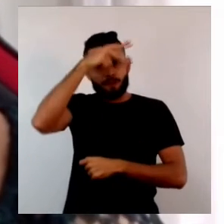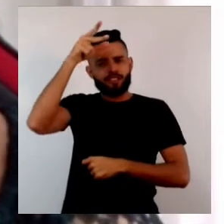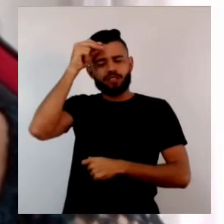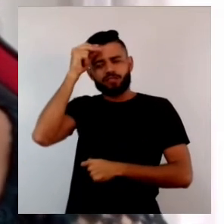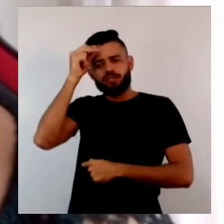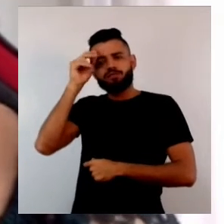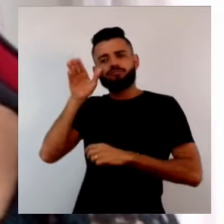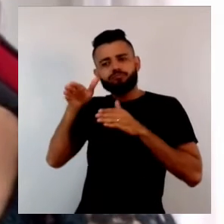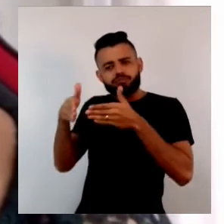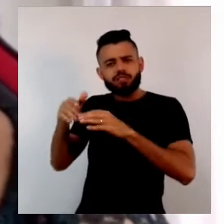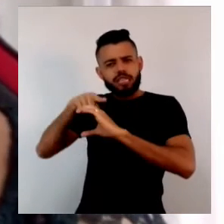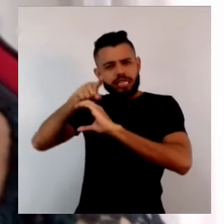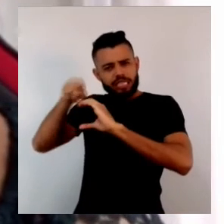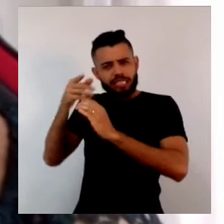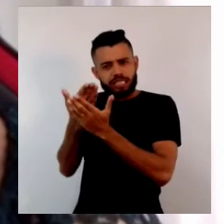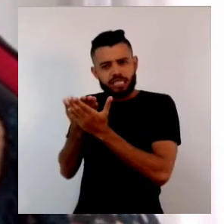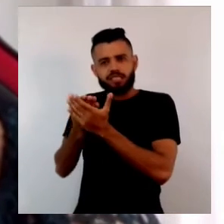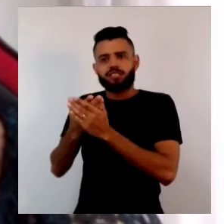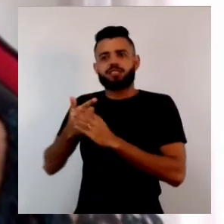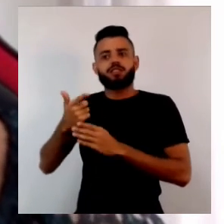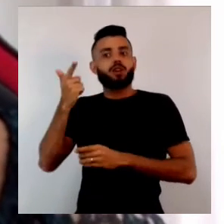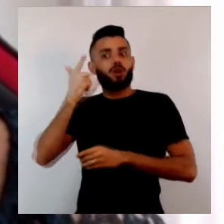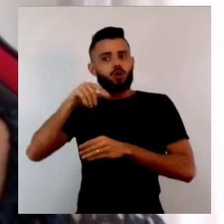teriam chegado se a gente tivesse